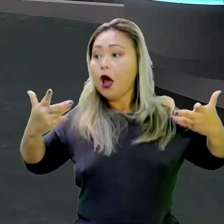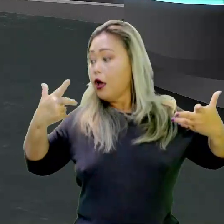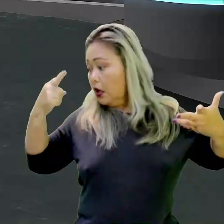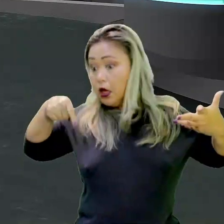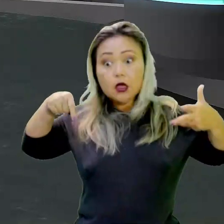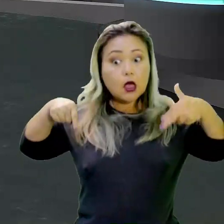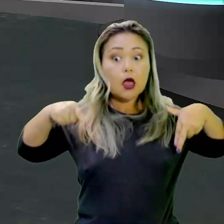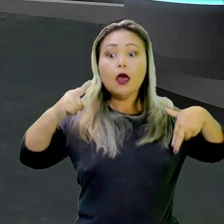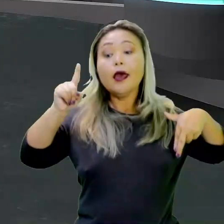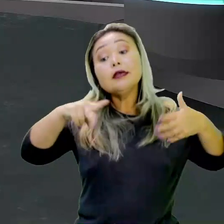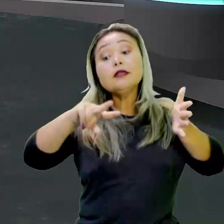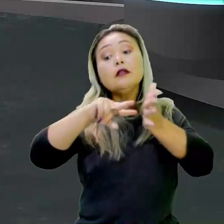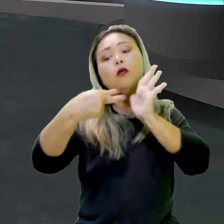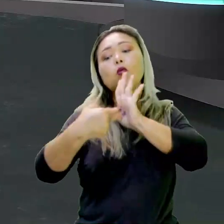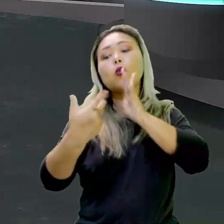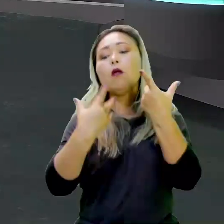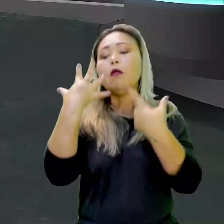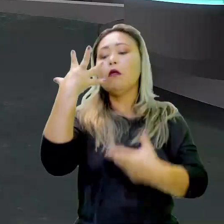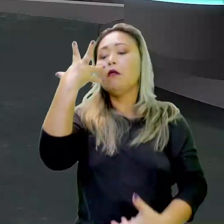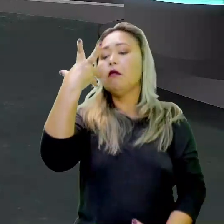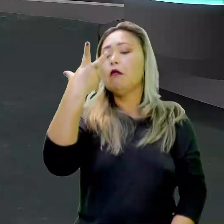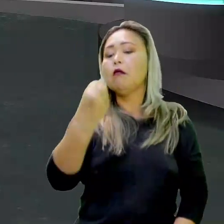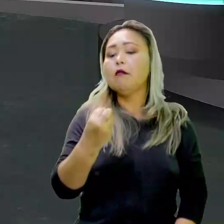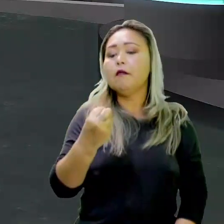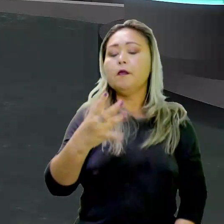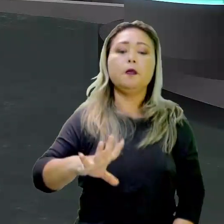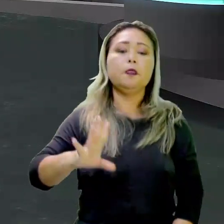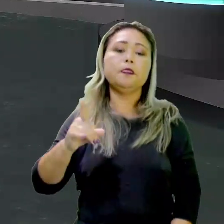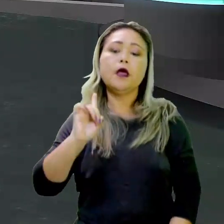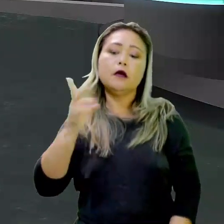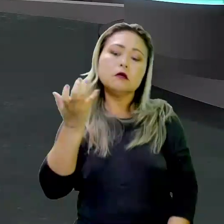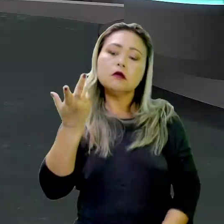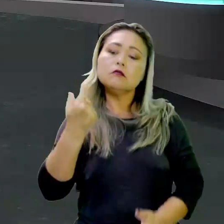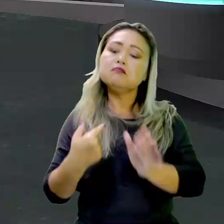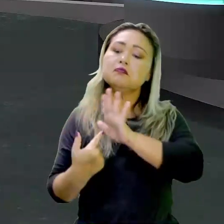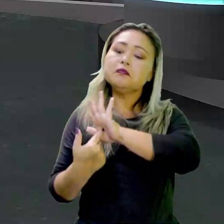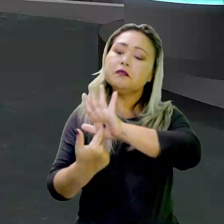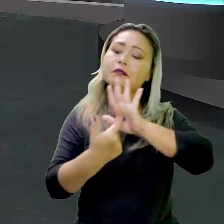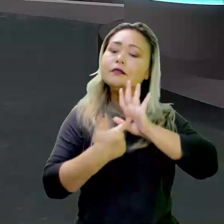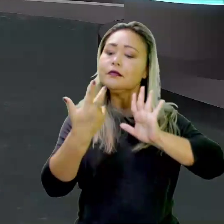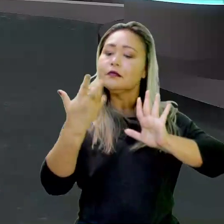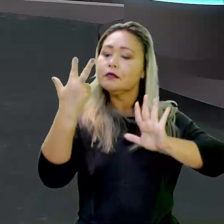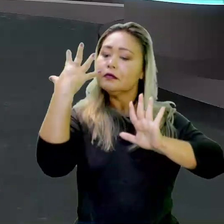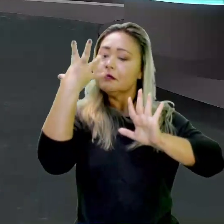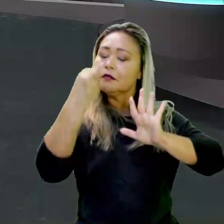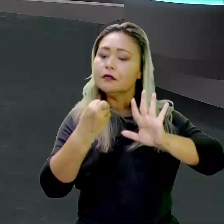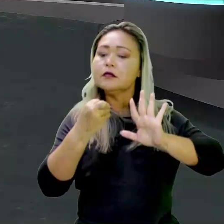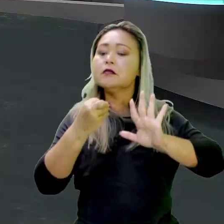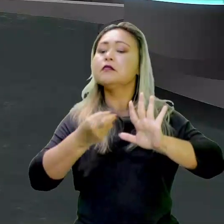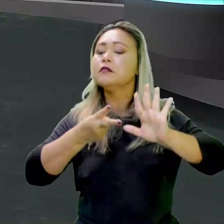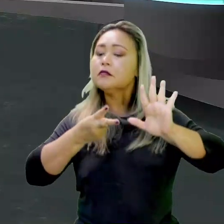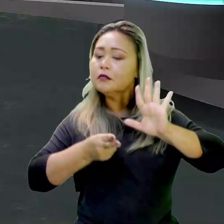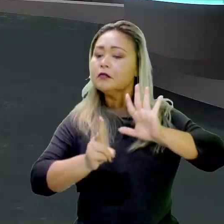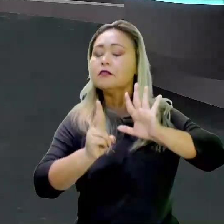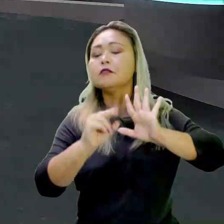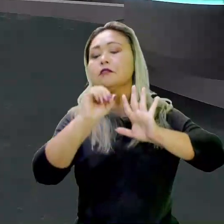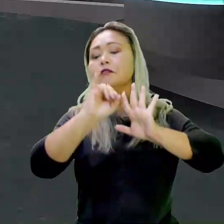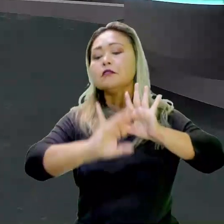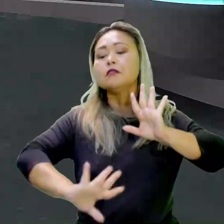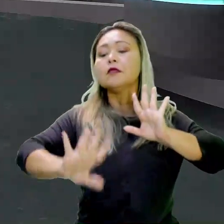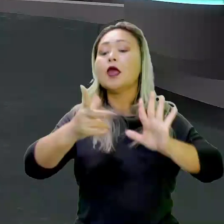beleza para eles. E aí eles procuravam representar essa beleza sempre através de